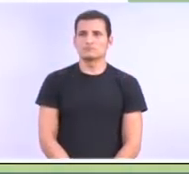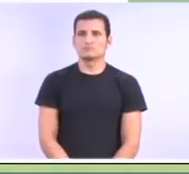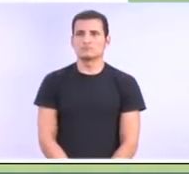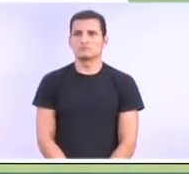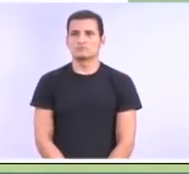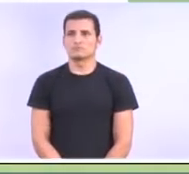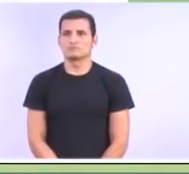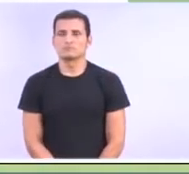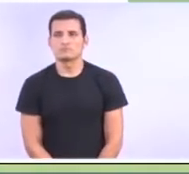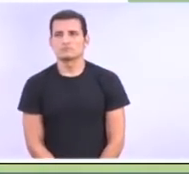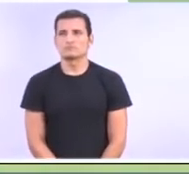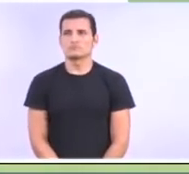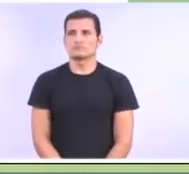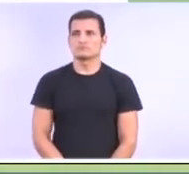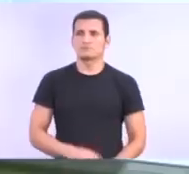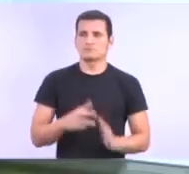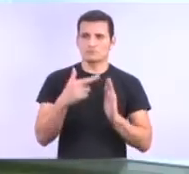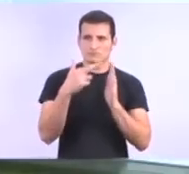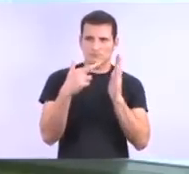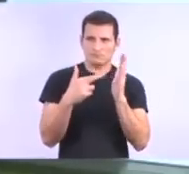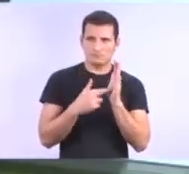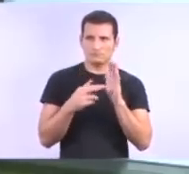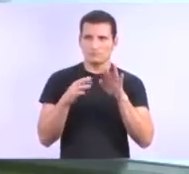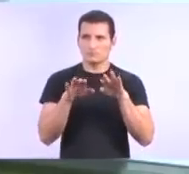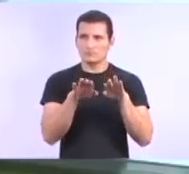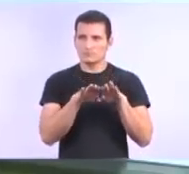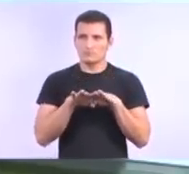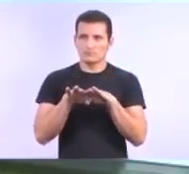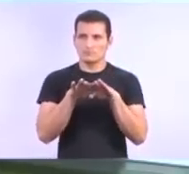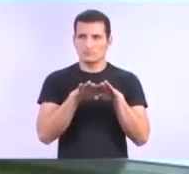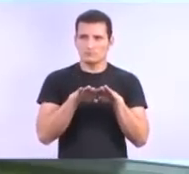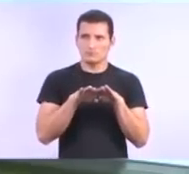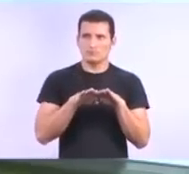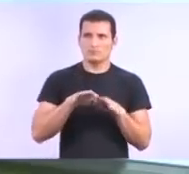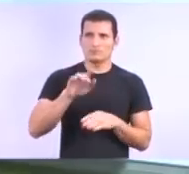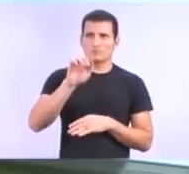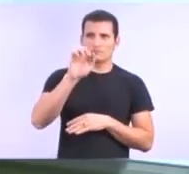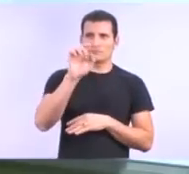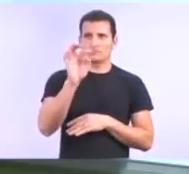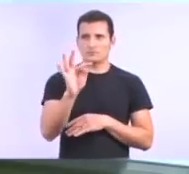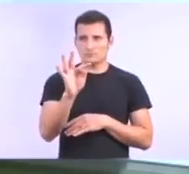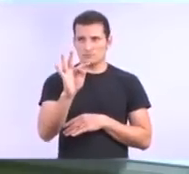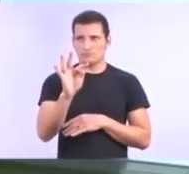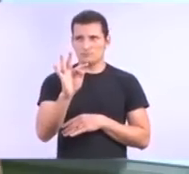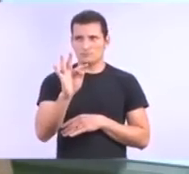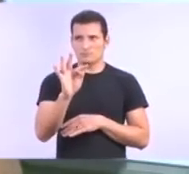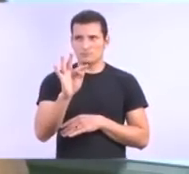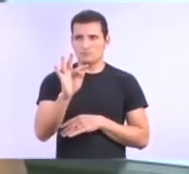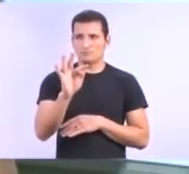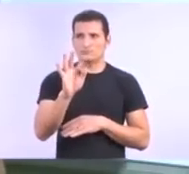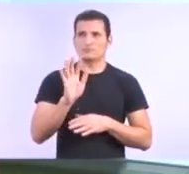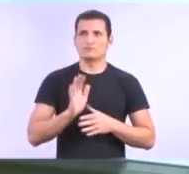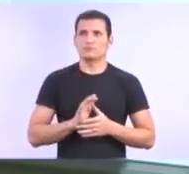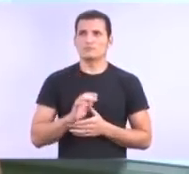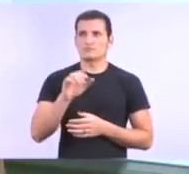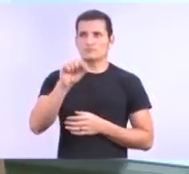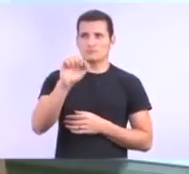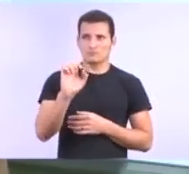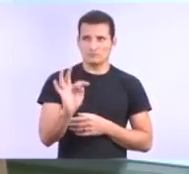Então, gente, a regra, o padrão é esse, né? O get retorna alguma coisa e o set você passa uma informação a ser